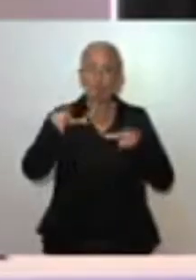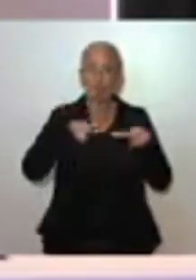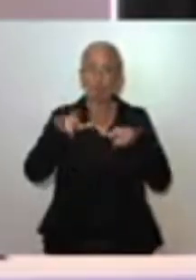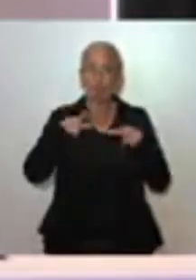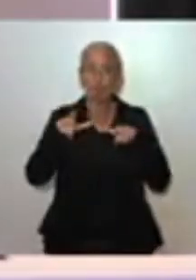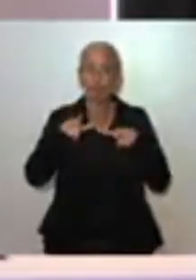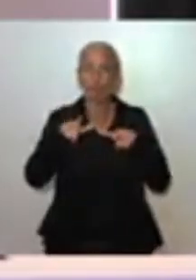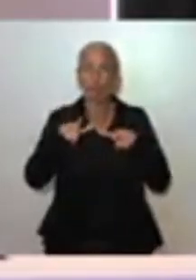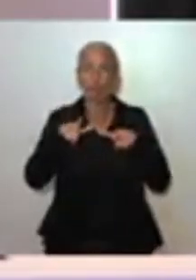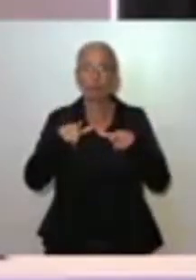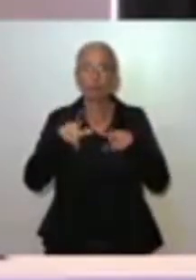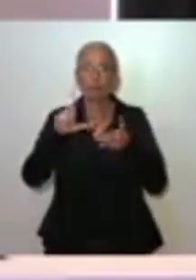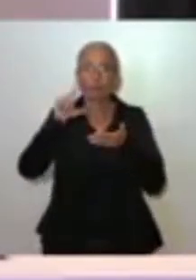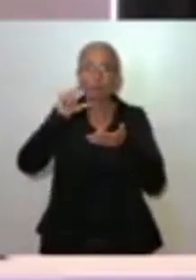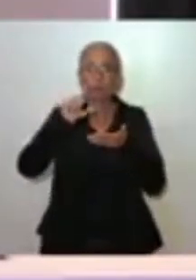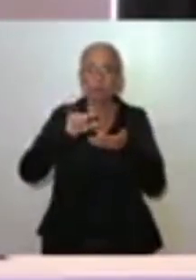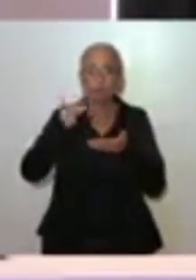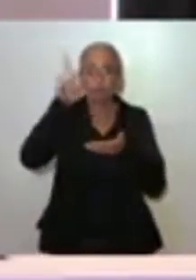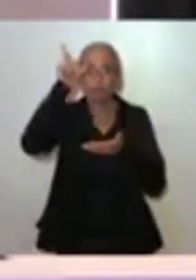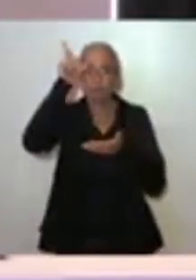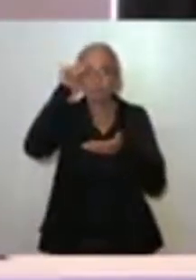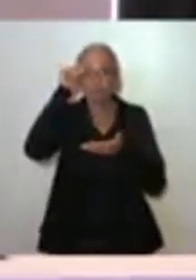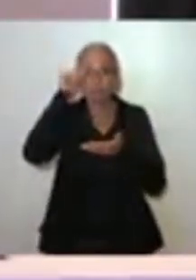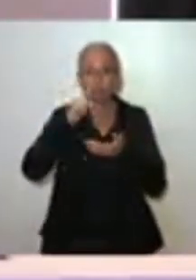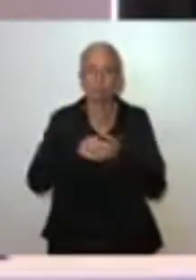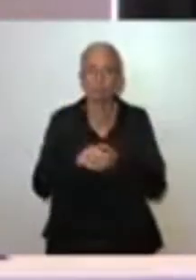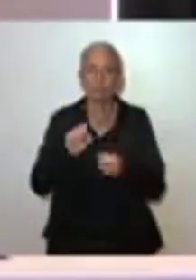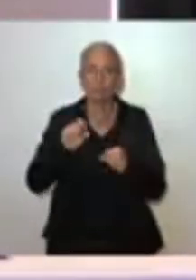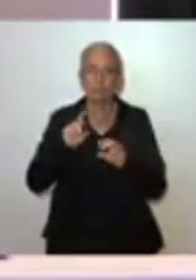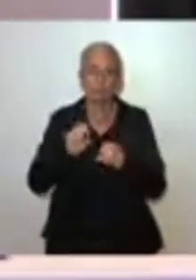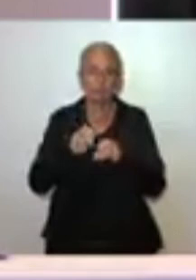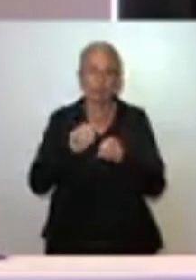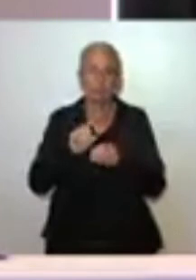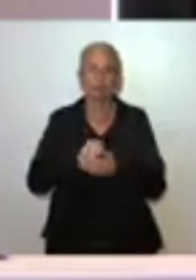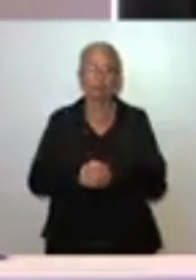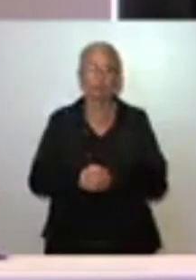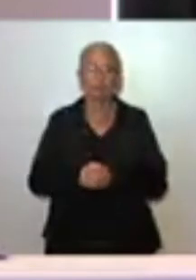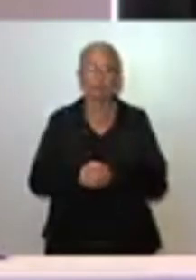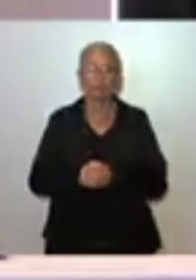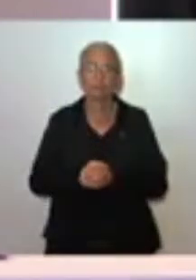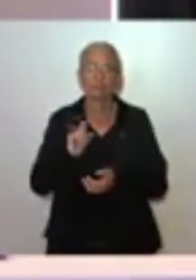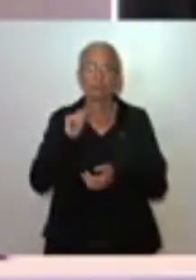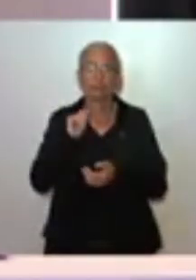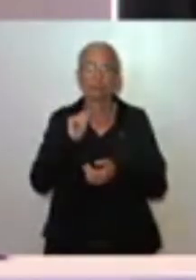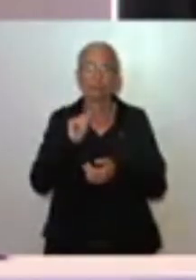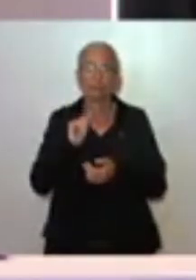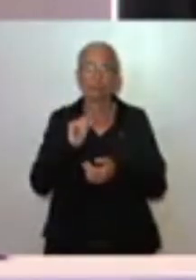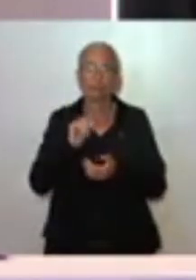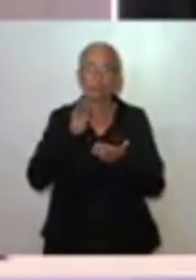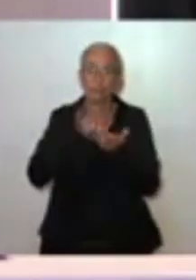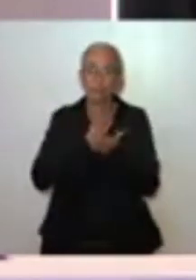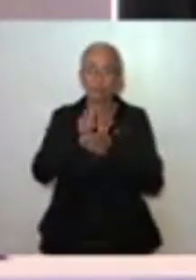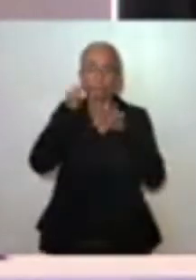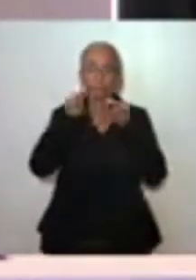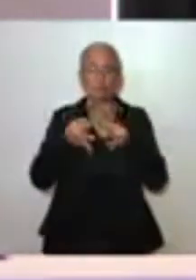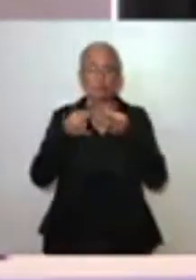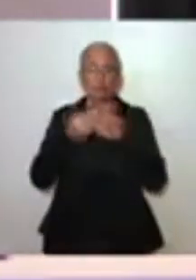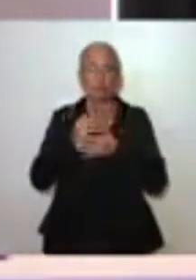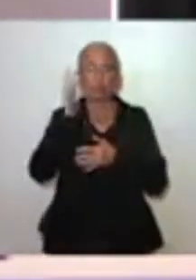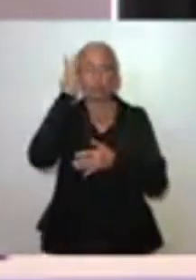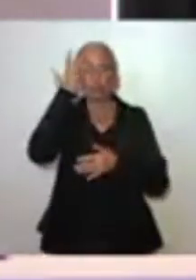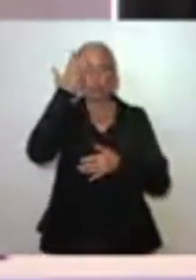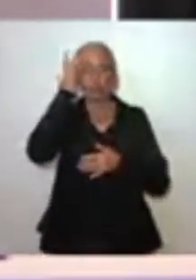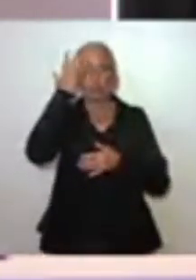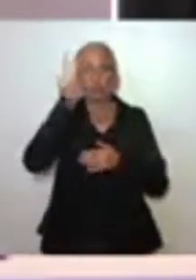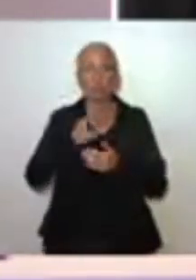menos produtivos elites menos Preparadas Esse é o é o único caminho e acho